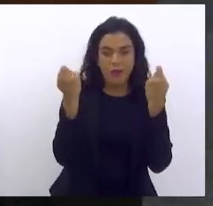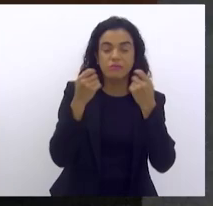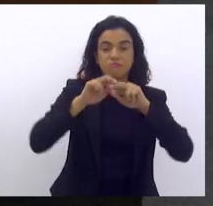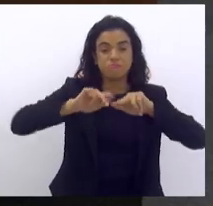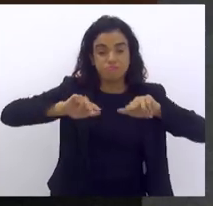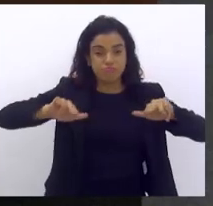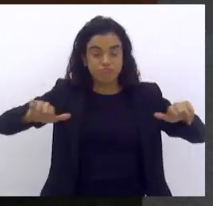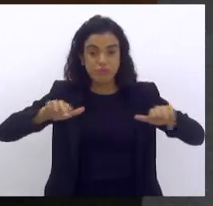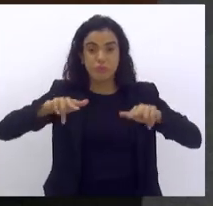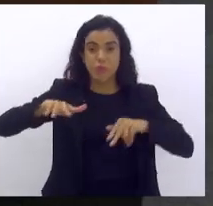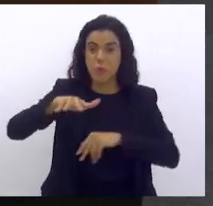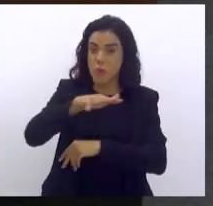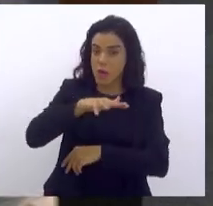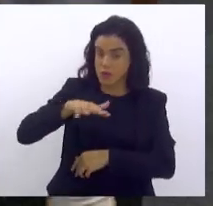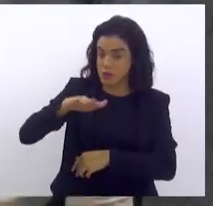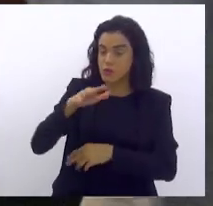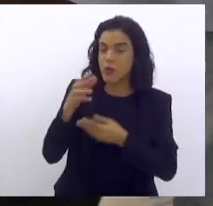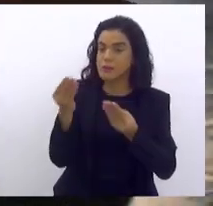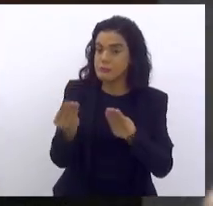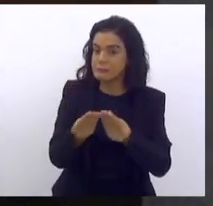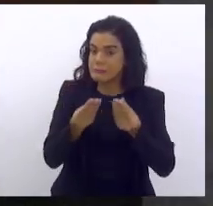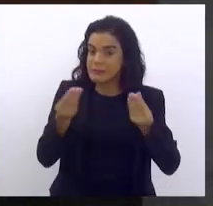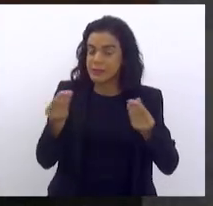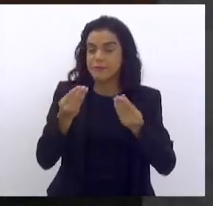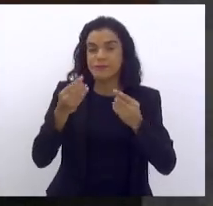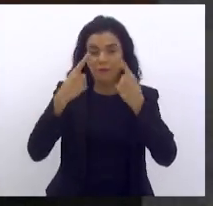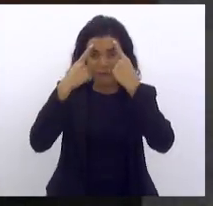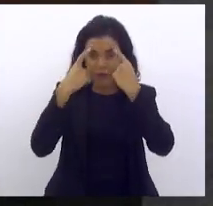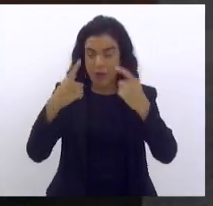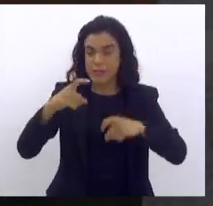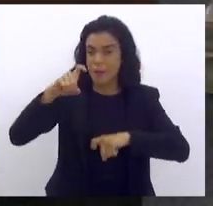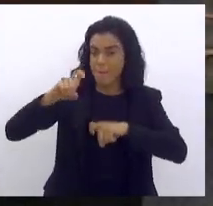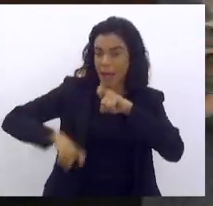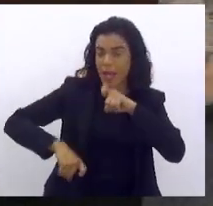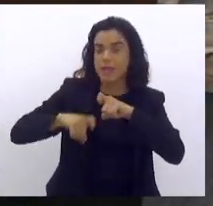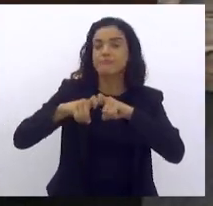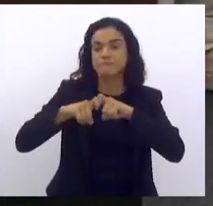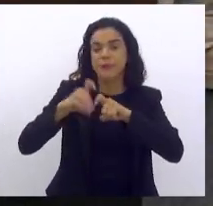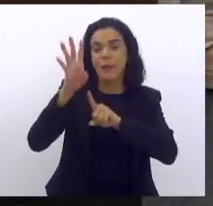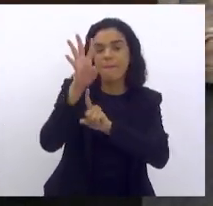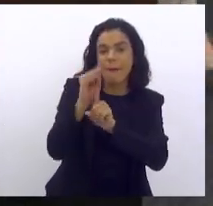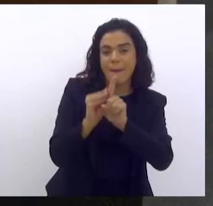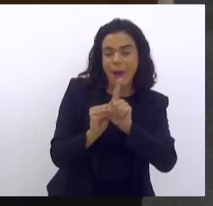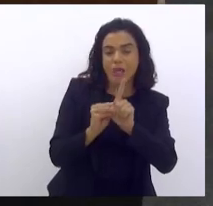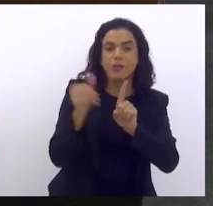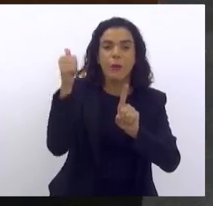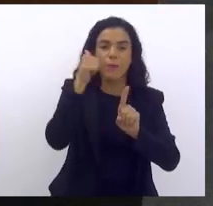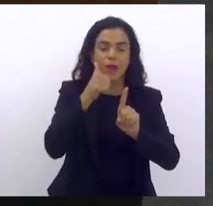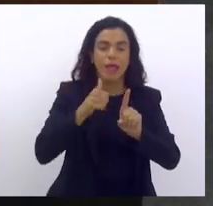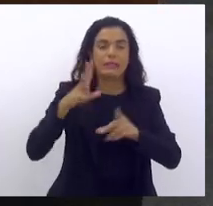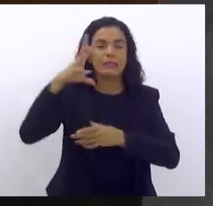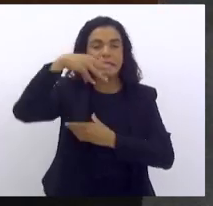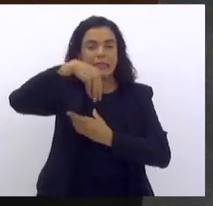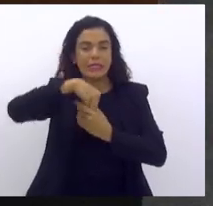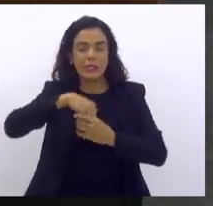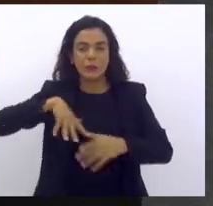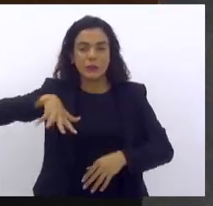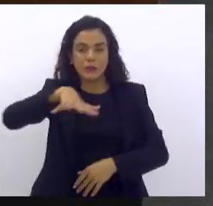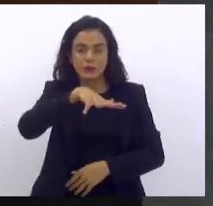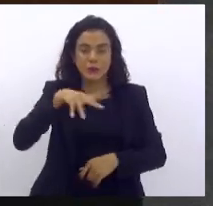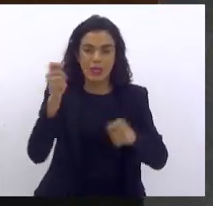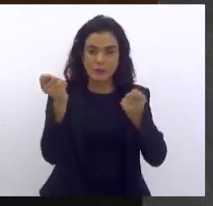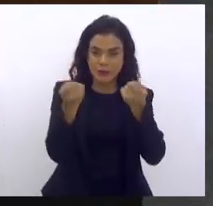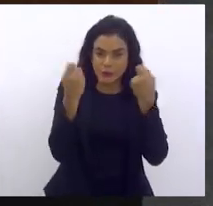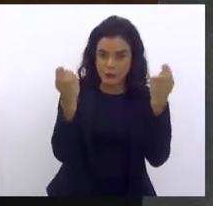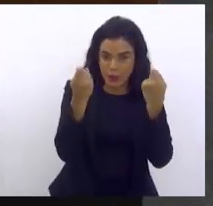de uma situação extremamente delicada da violência sexual sofrida por uma mulher dentro de uma